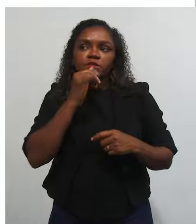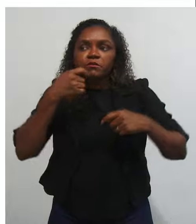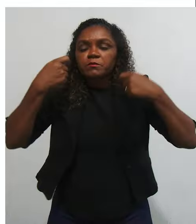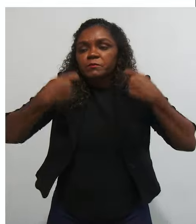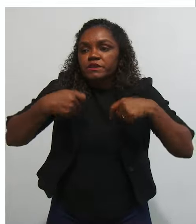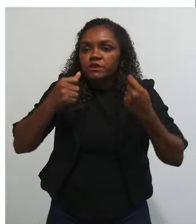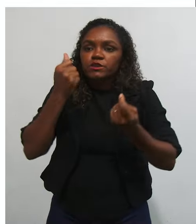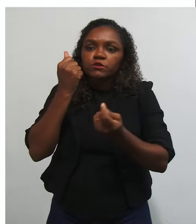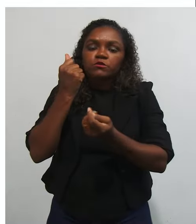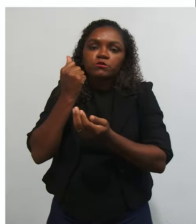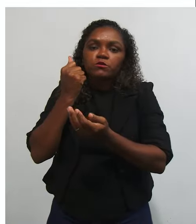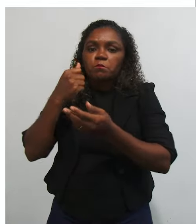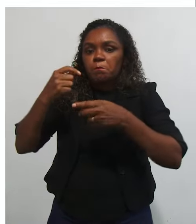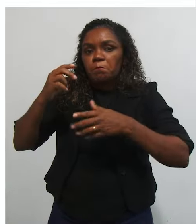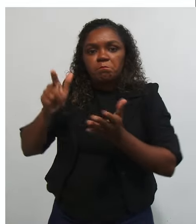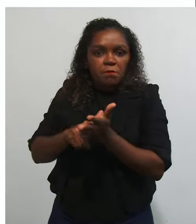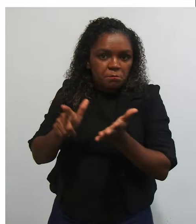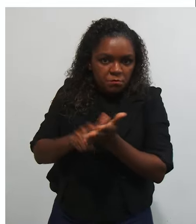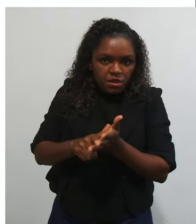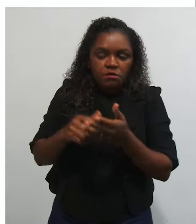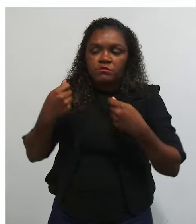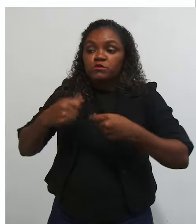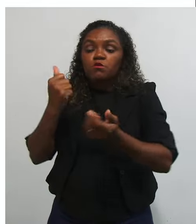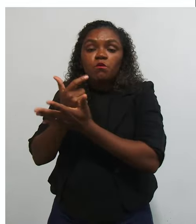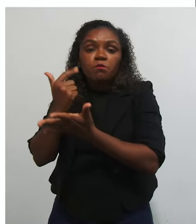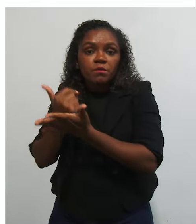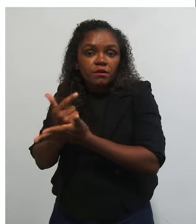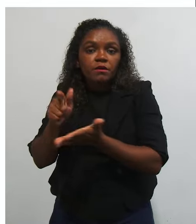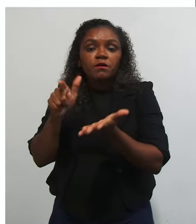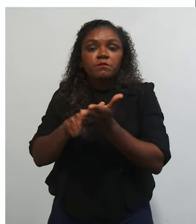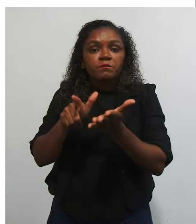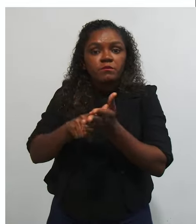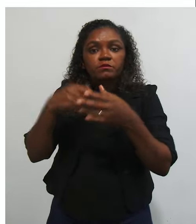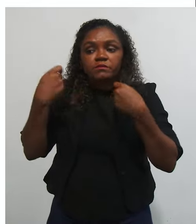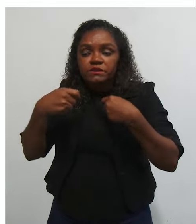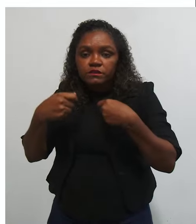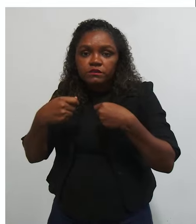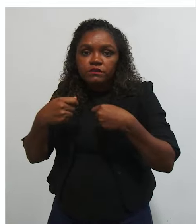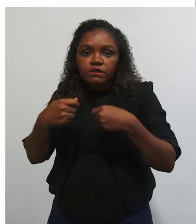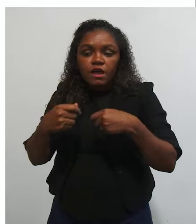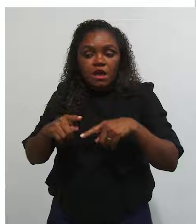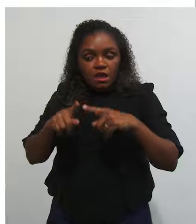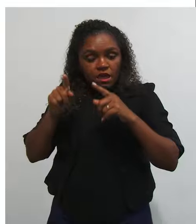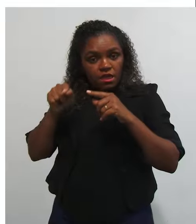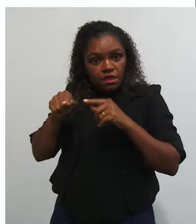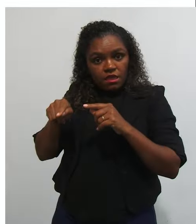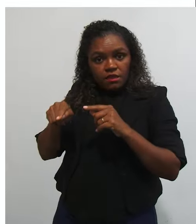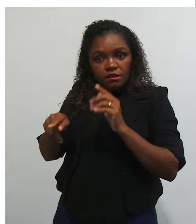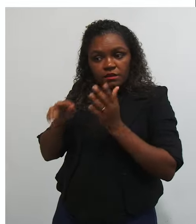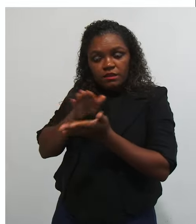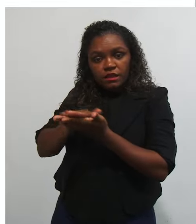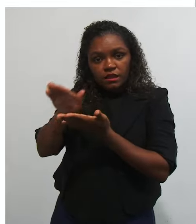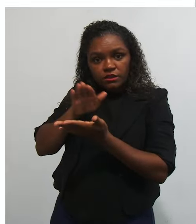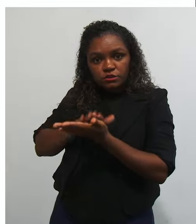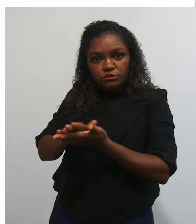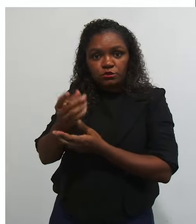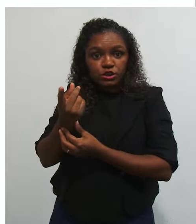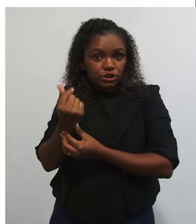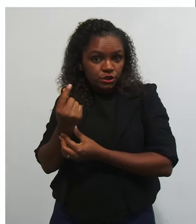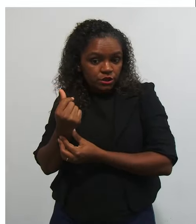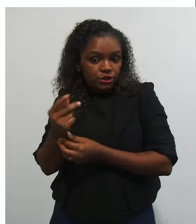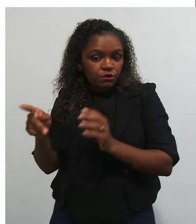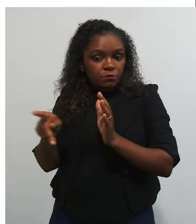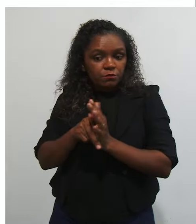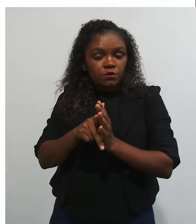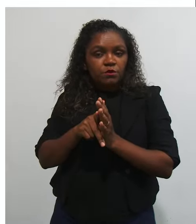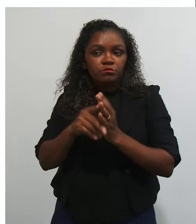preciso comprar papel para a escola. Então, quando esse tipo de despesa, conforme o grupo, ela